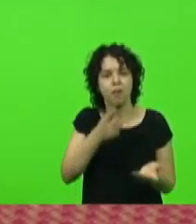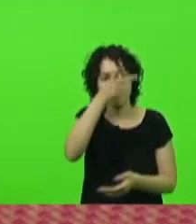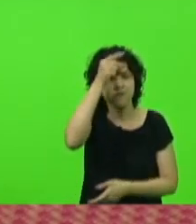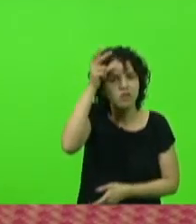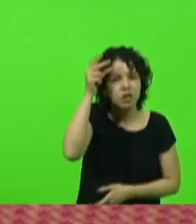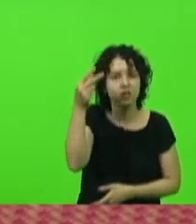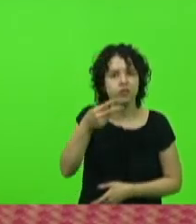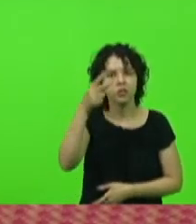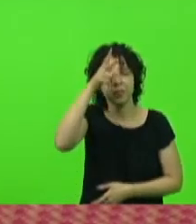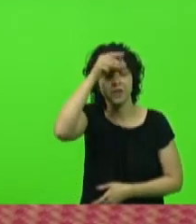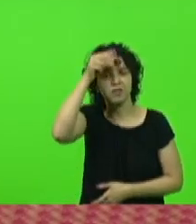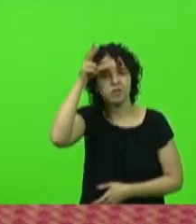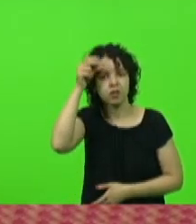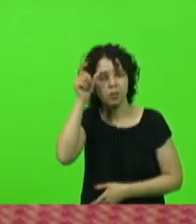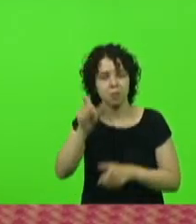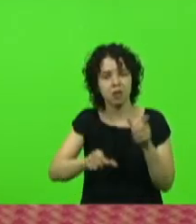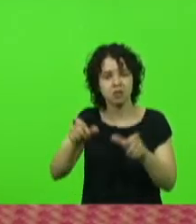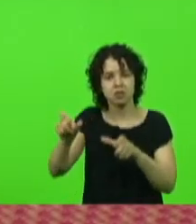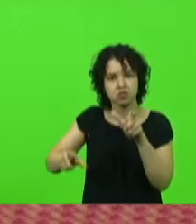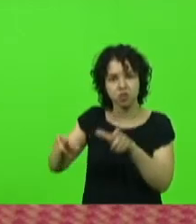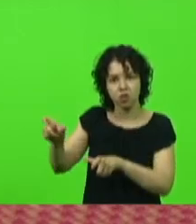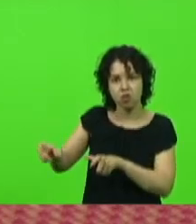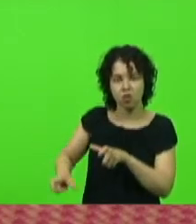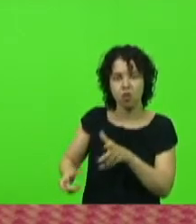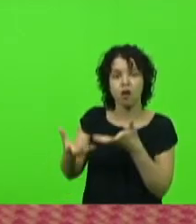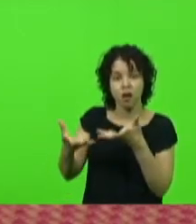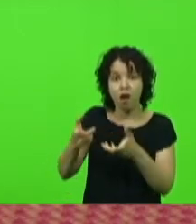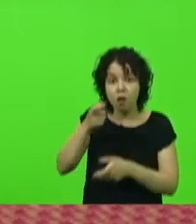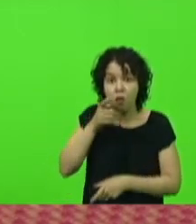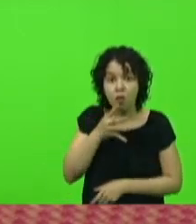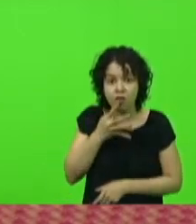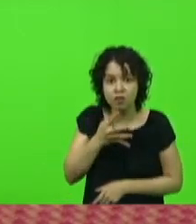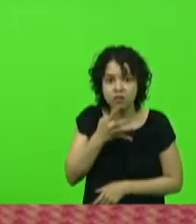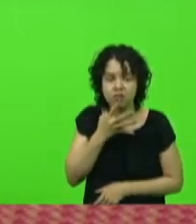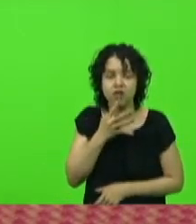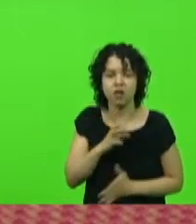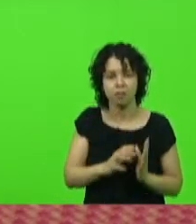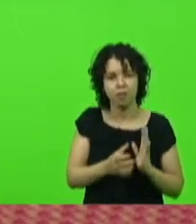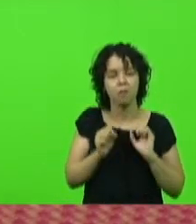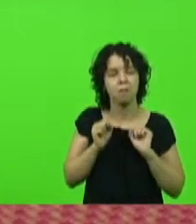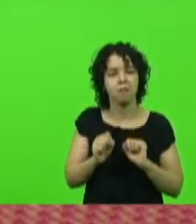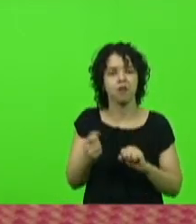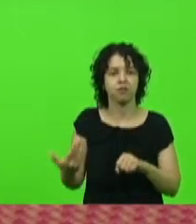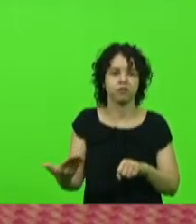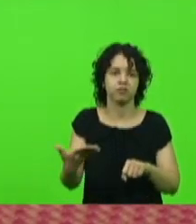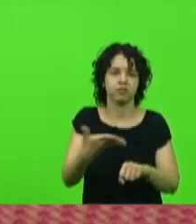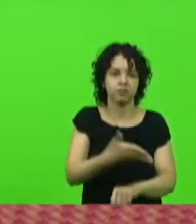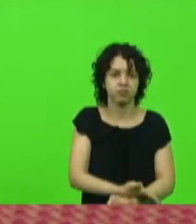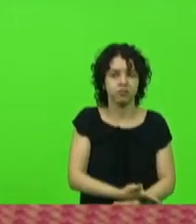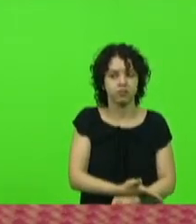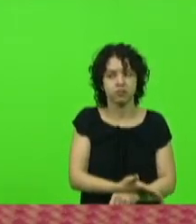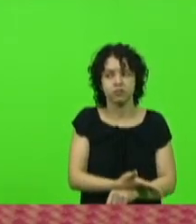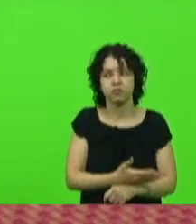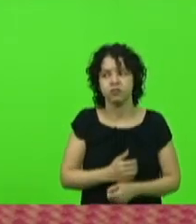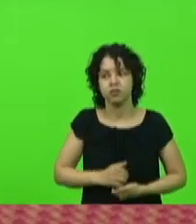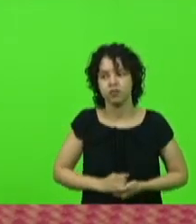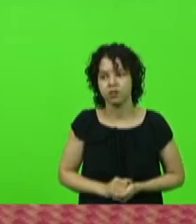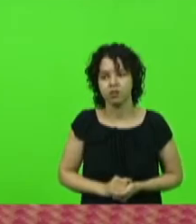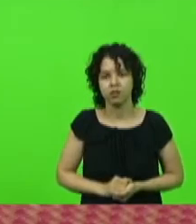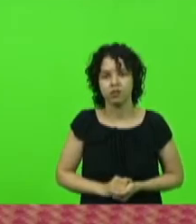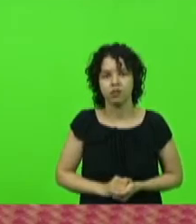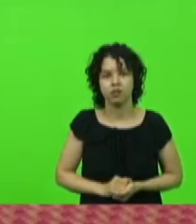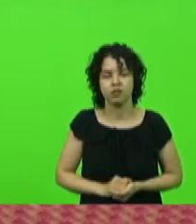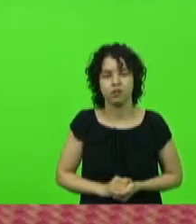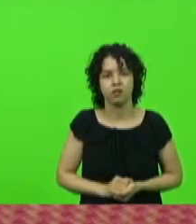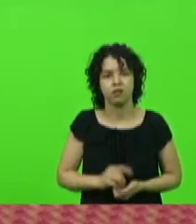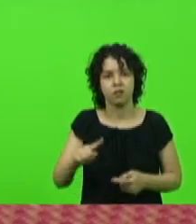que quiserem conhecer o partido para estarem presentes na nossa reunião no próximo